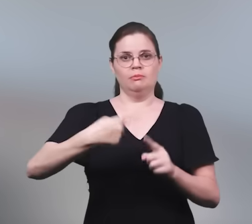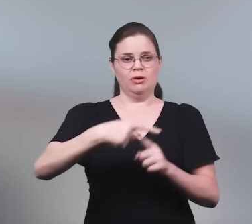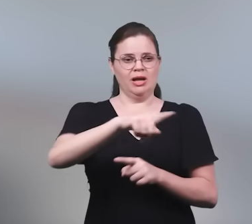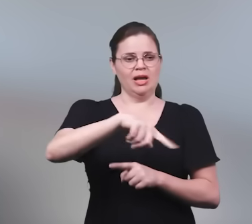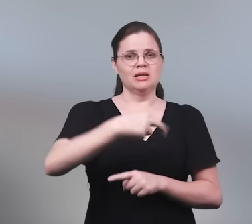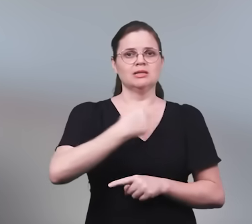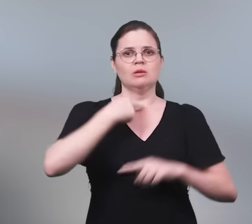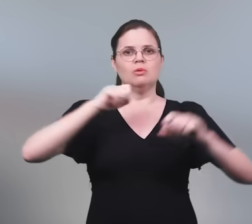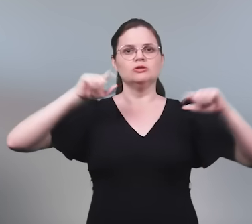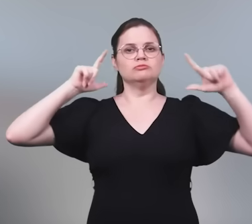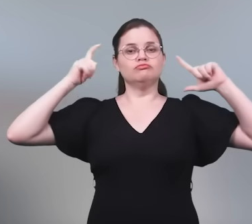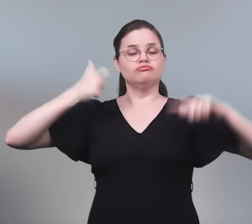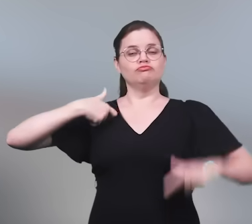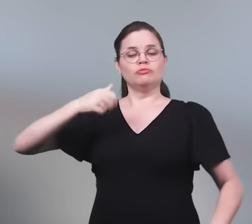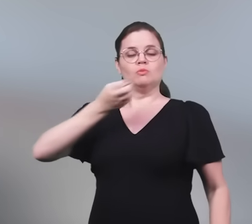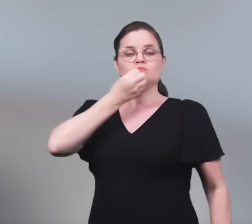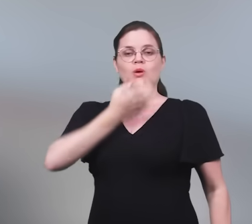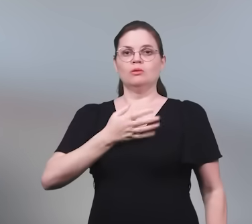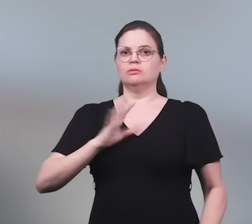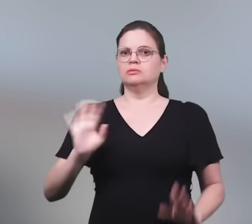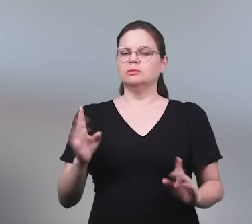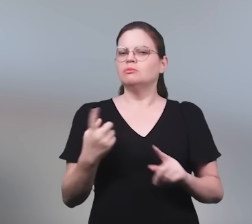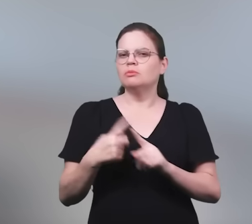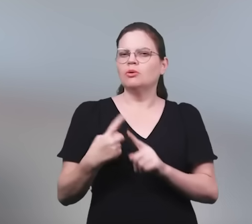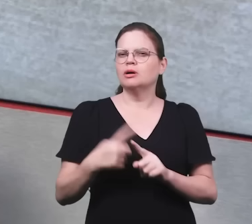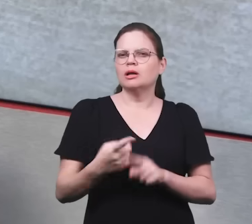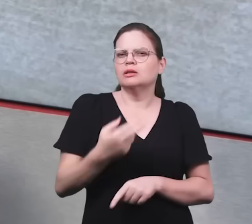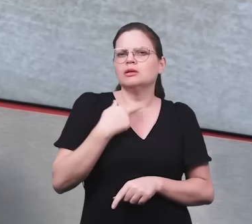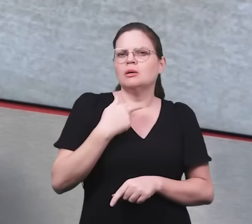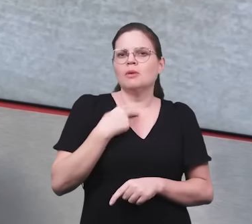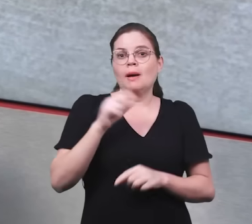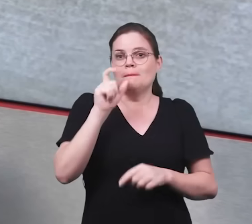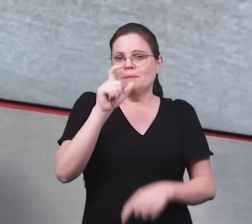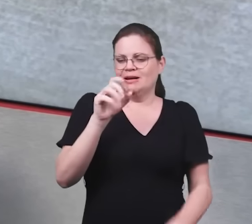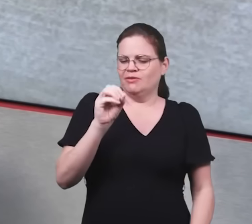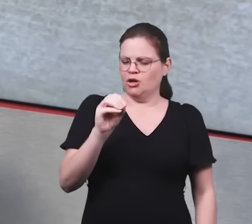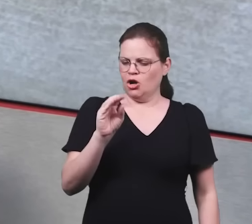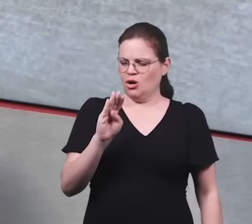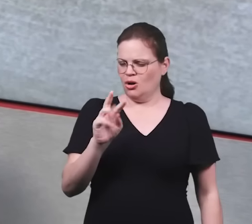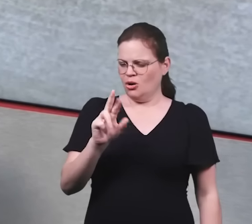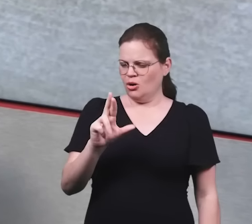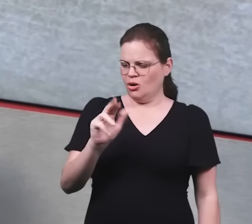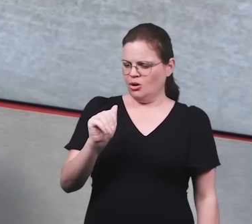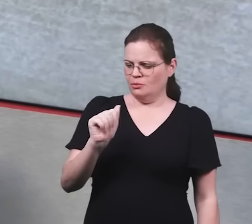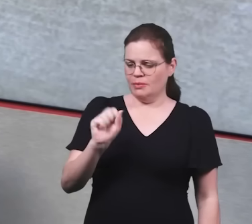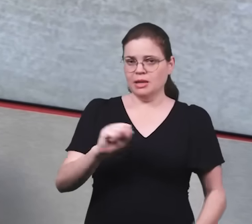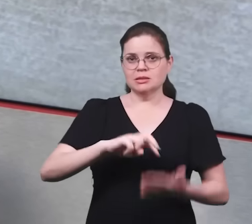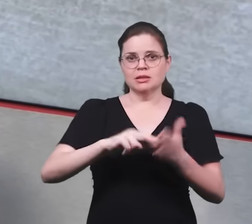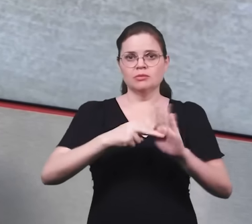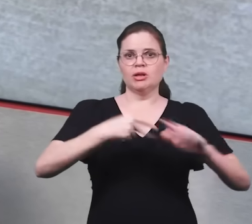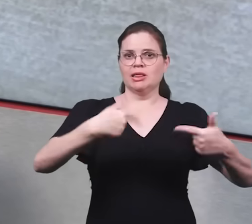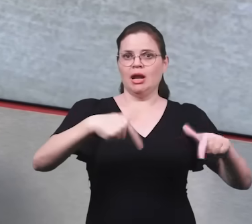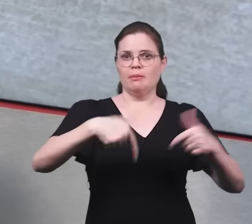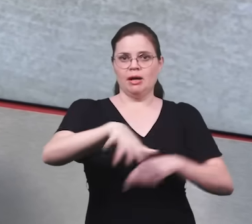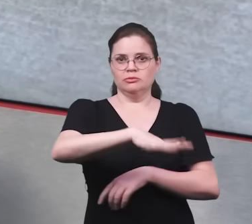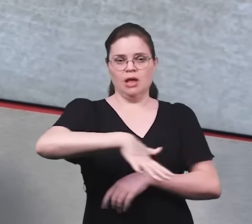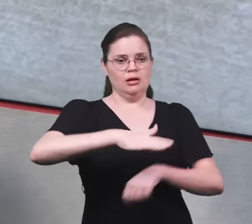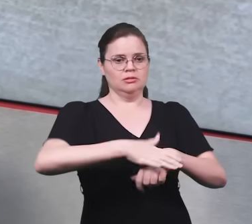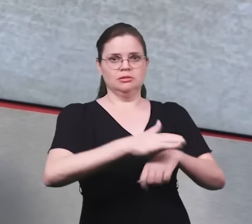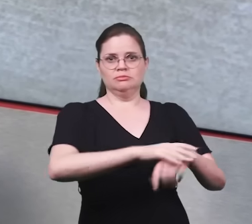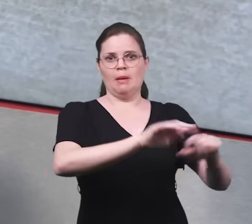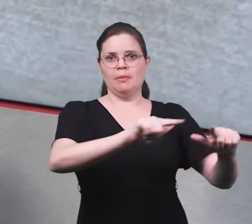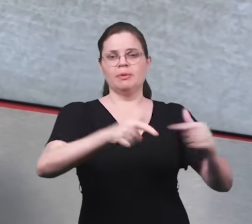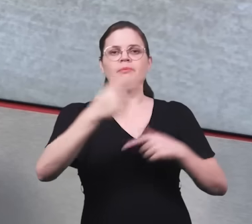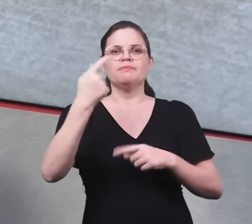que ninguém se glorie. Por que não pelas obras e para que ninguém se glorie? Porque as pessoas vão pensar o seguinte, eu